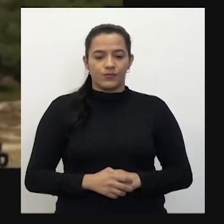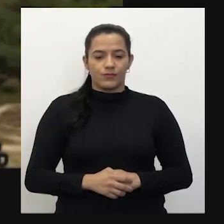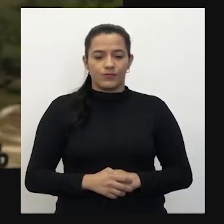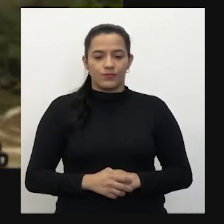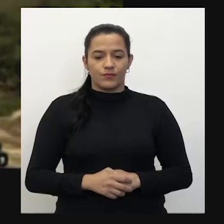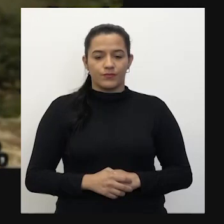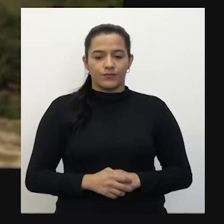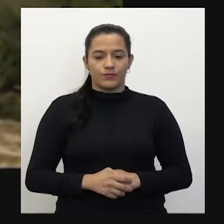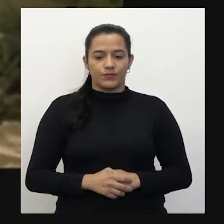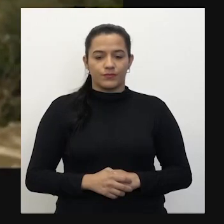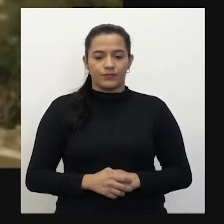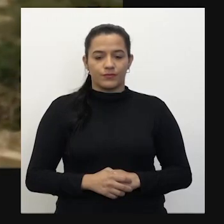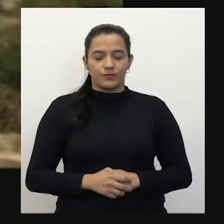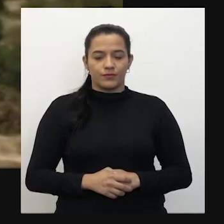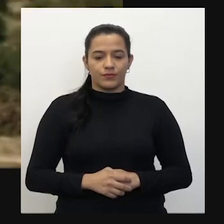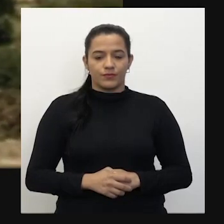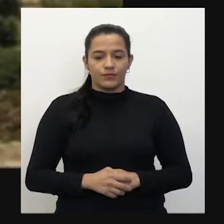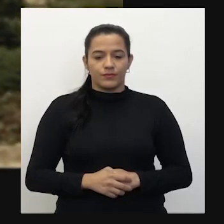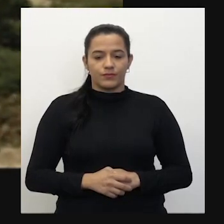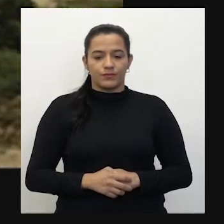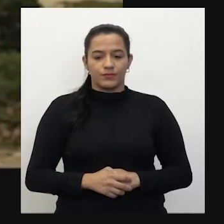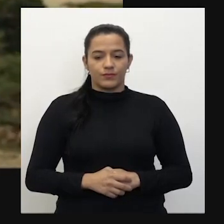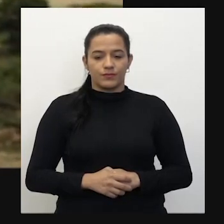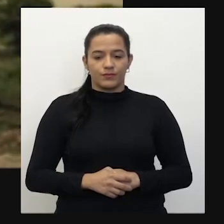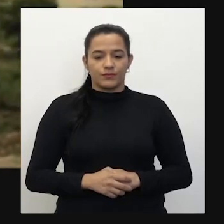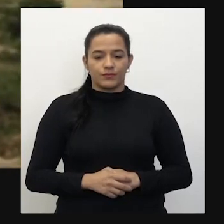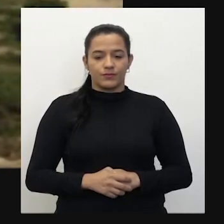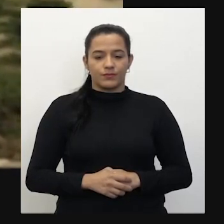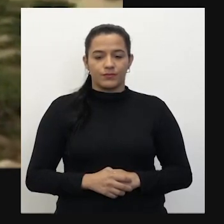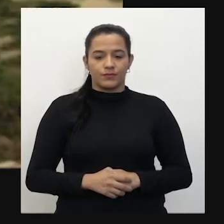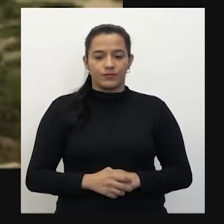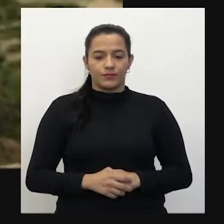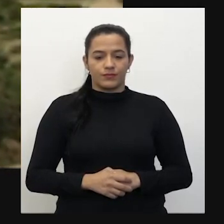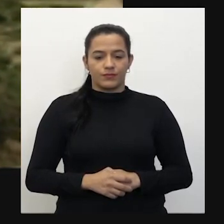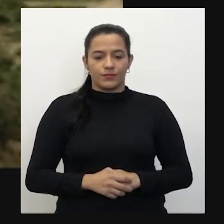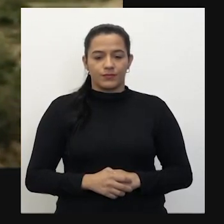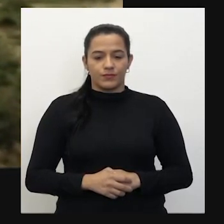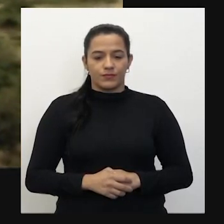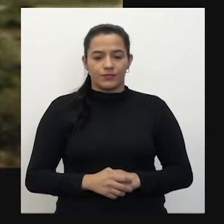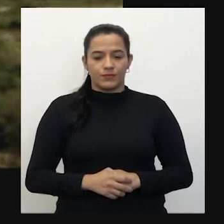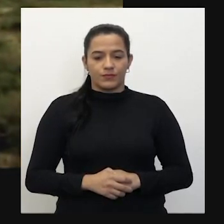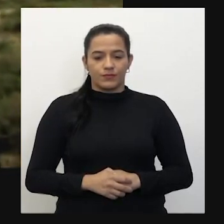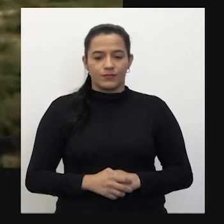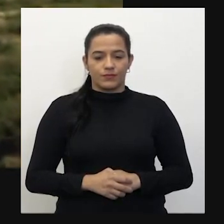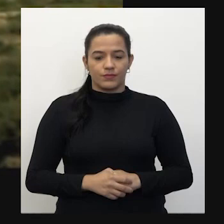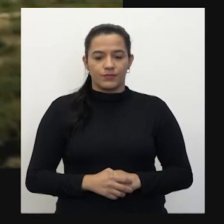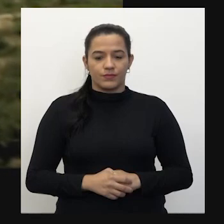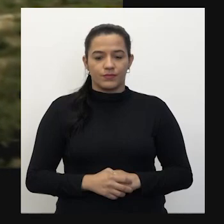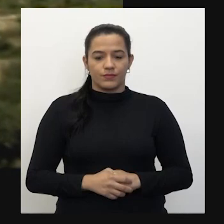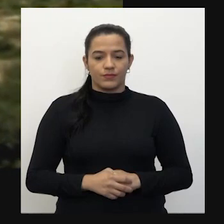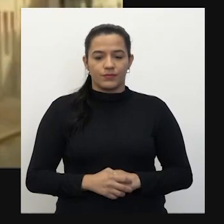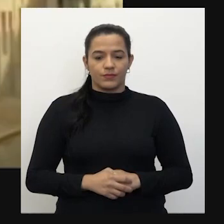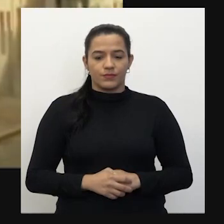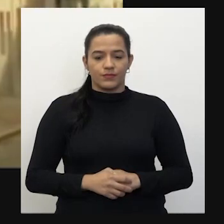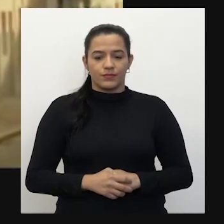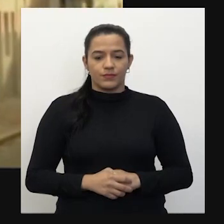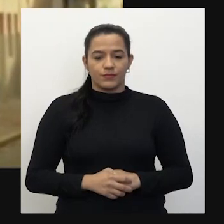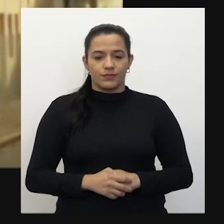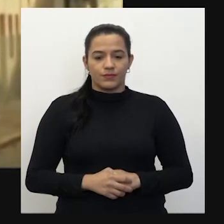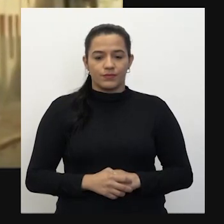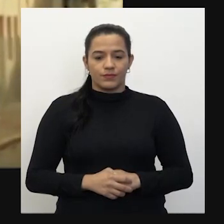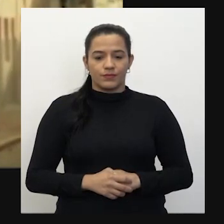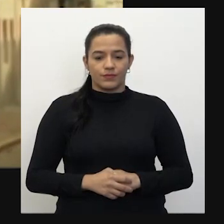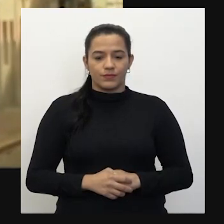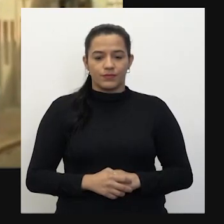que querem me escutar, porque é bom recitar para bons observadores. Sou do Pajéu das Flores, tenho razão de cantar. Eu